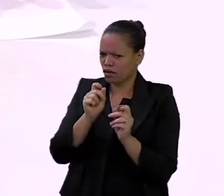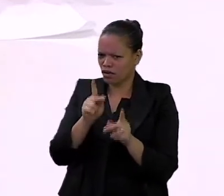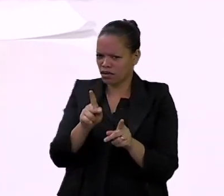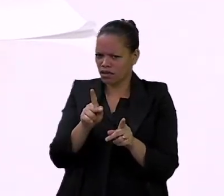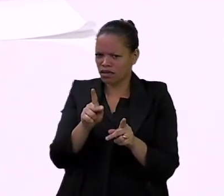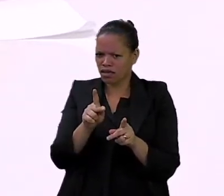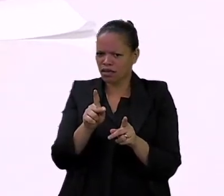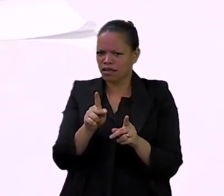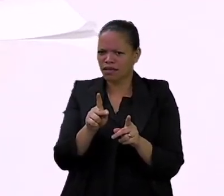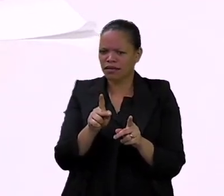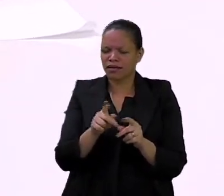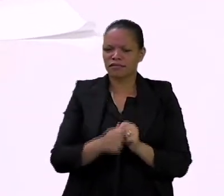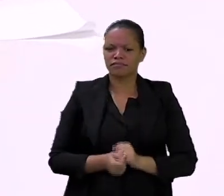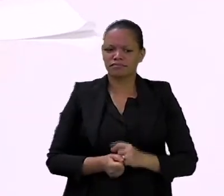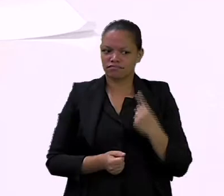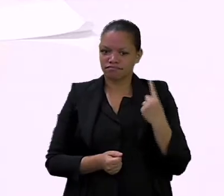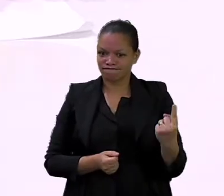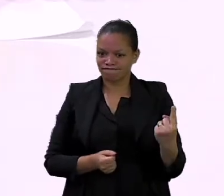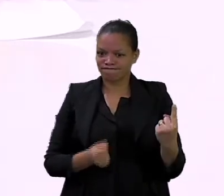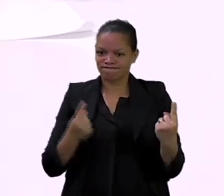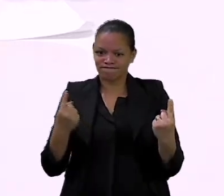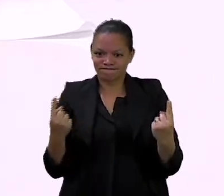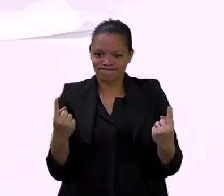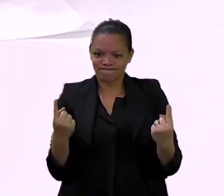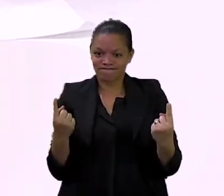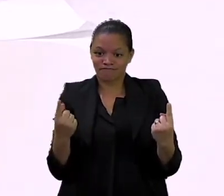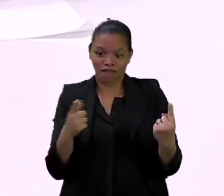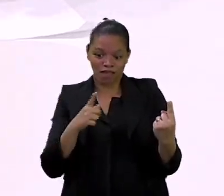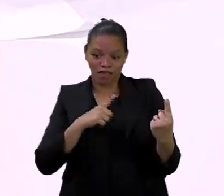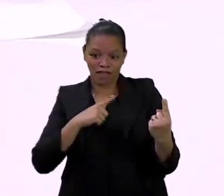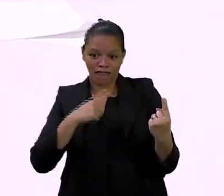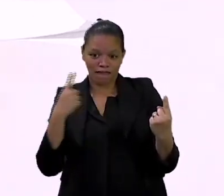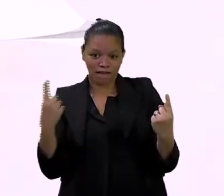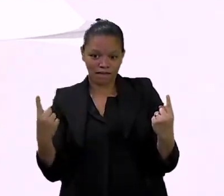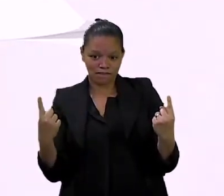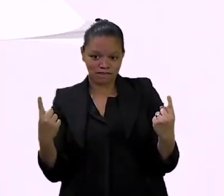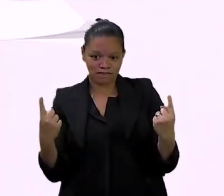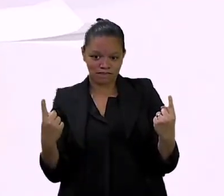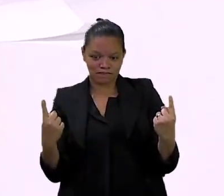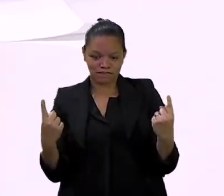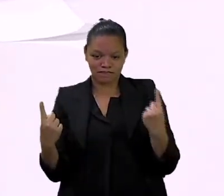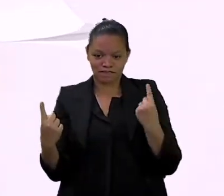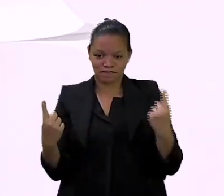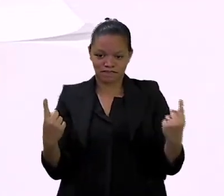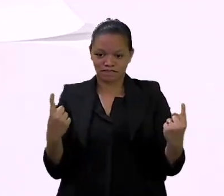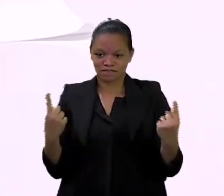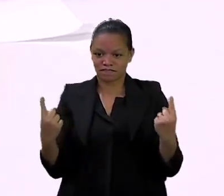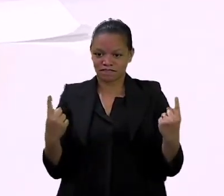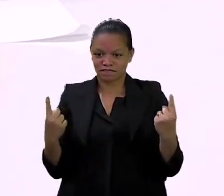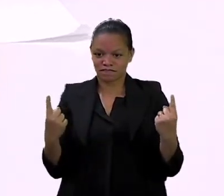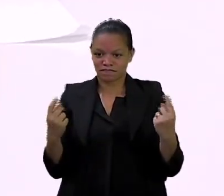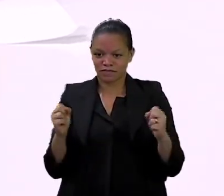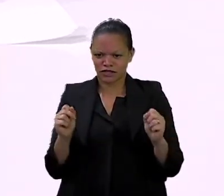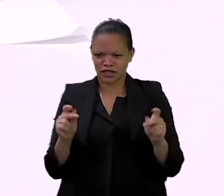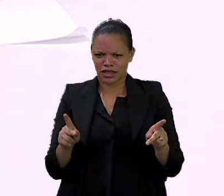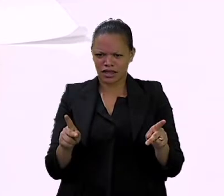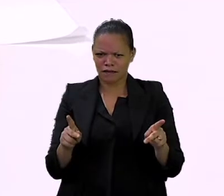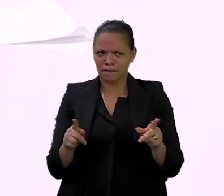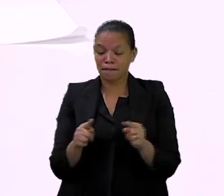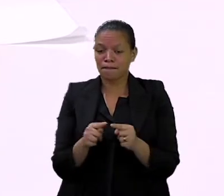Cada um que está nessa sala agora vai receber meia maçã, apenas a metade. Ok, mas